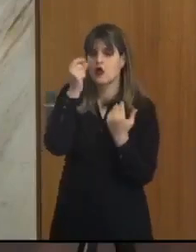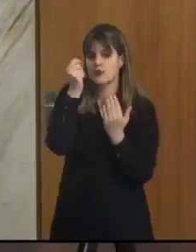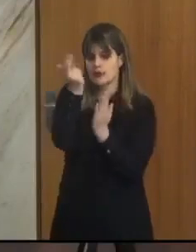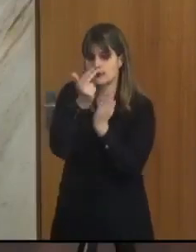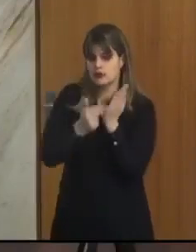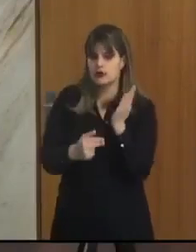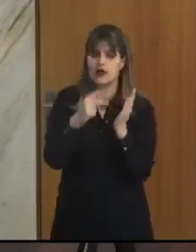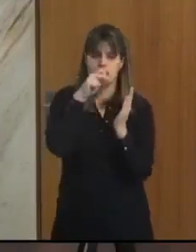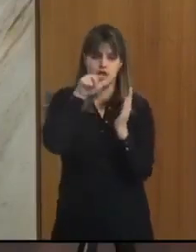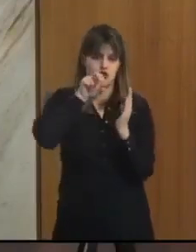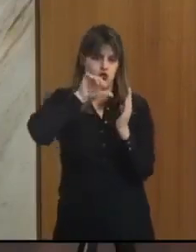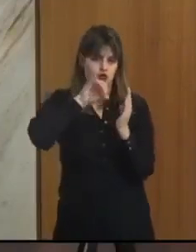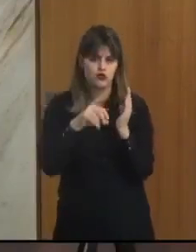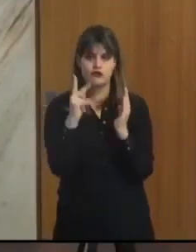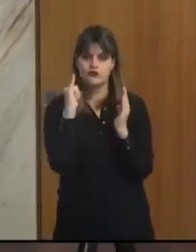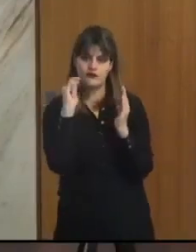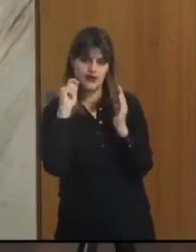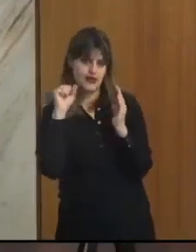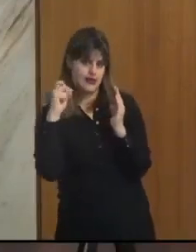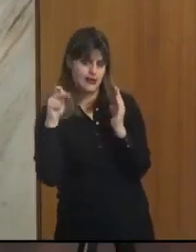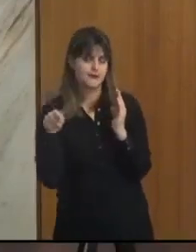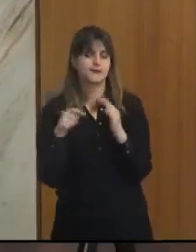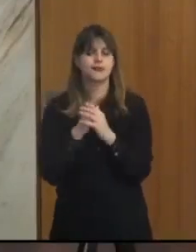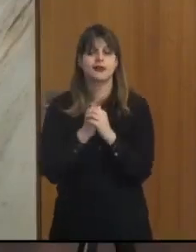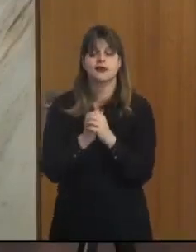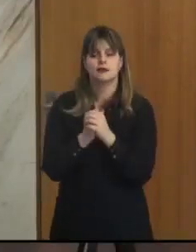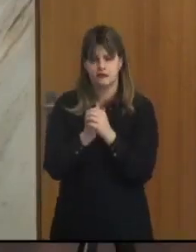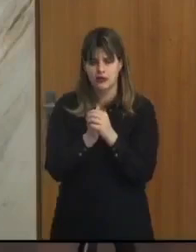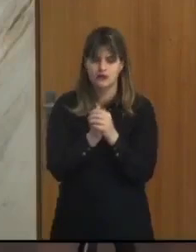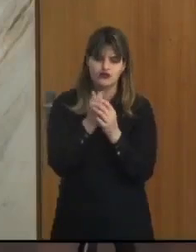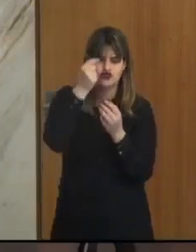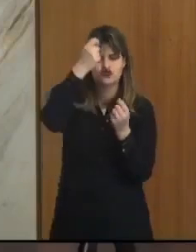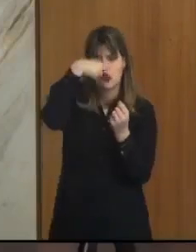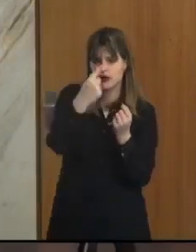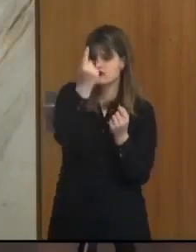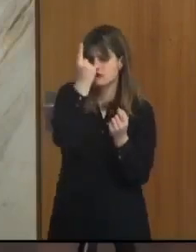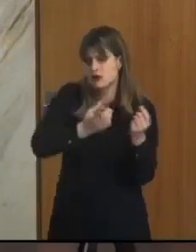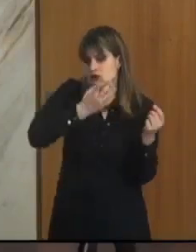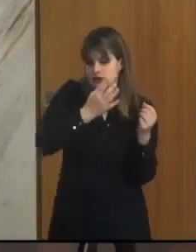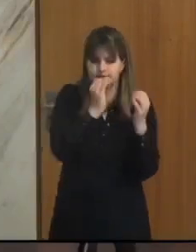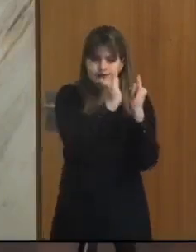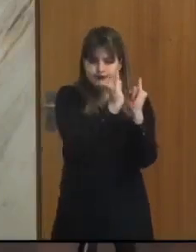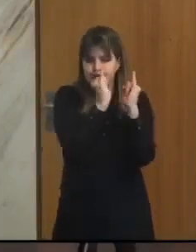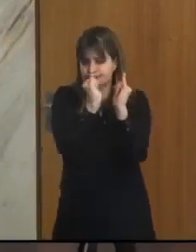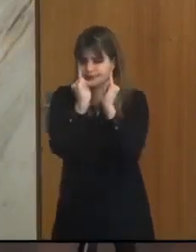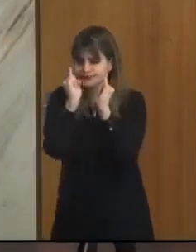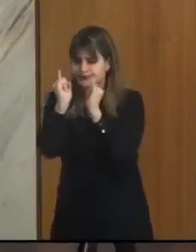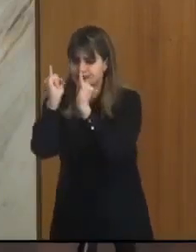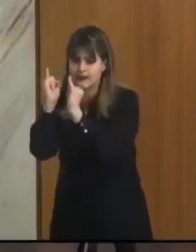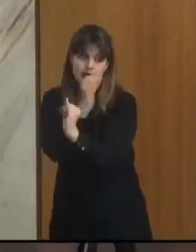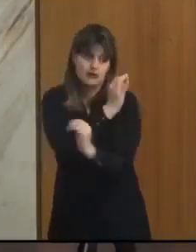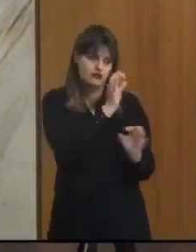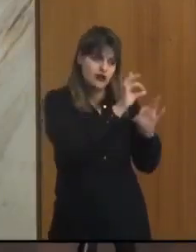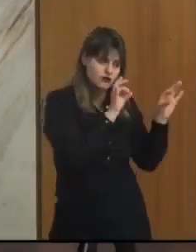António Viana, que criou um discurso narrativo e integrou as várias peças